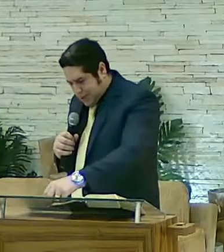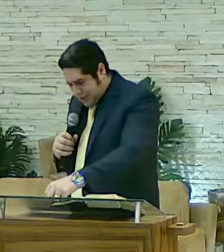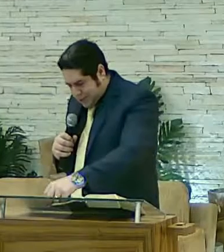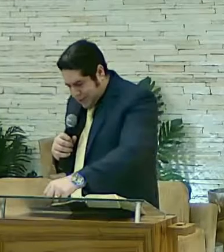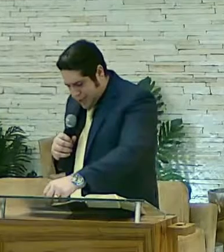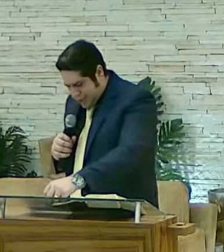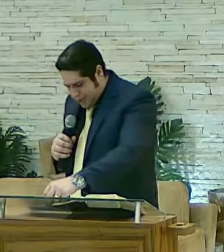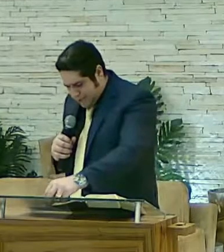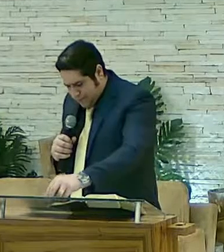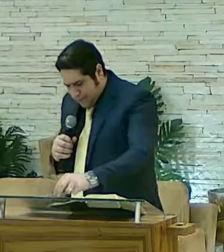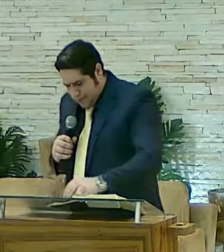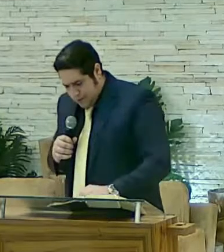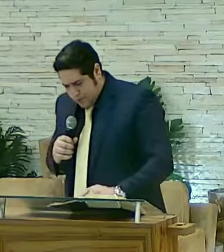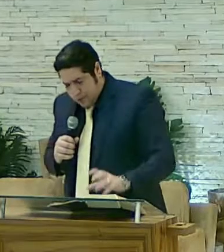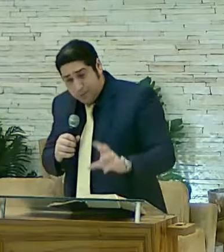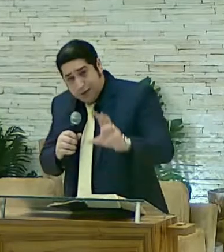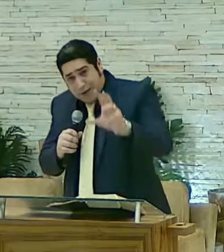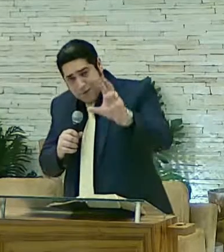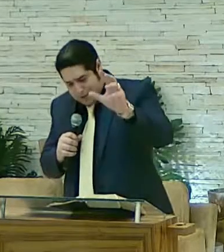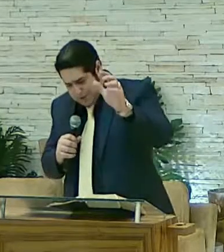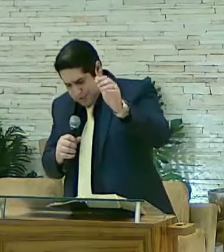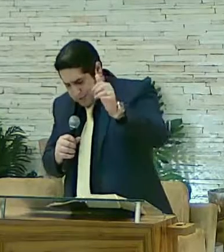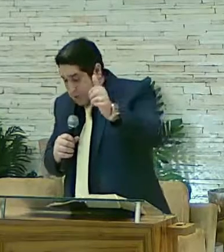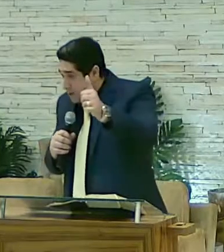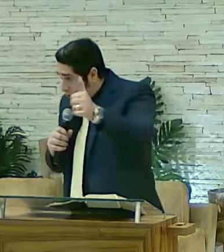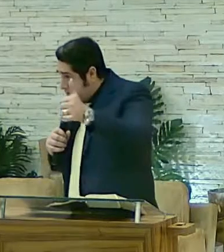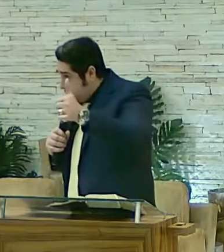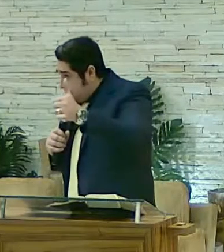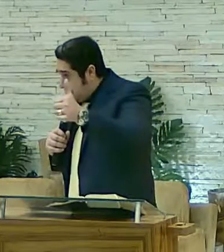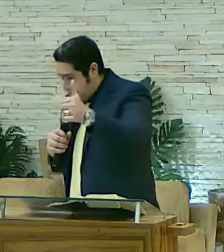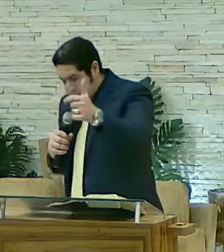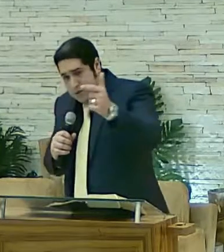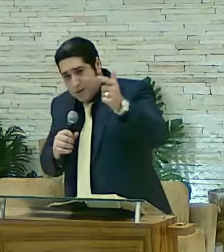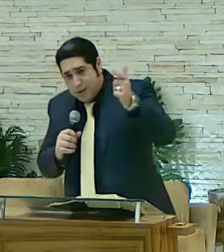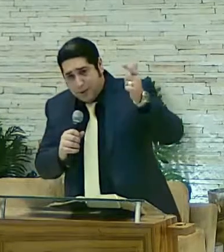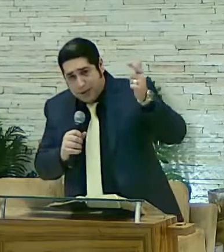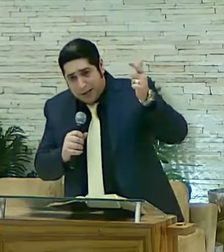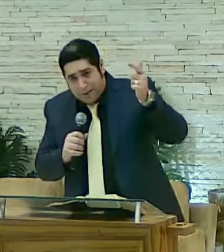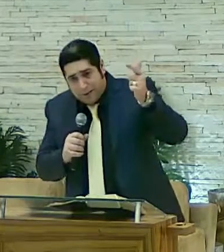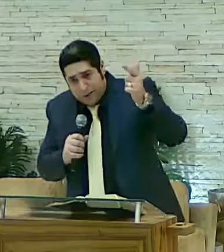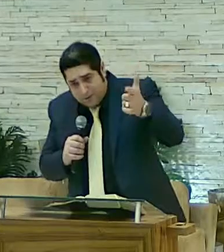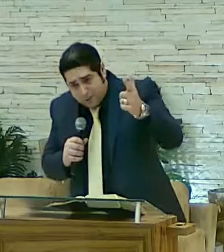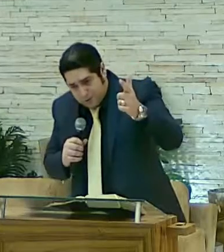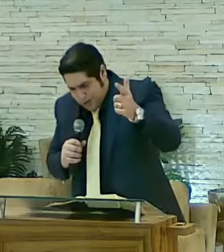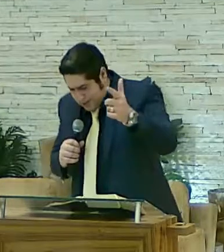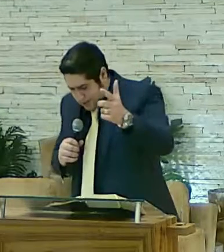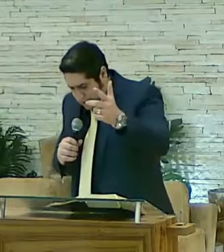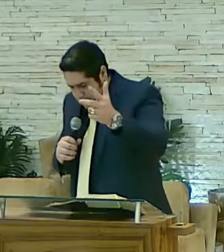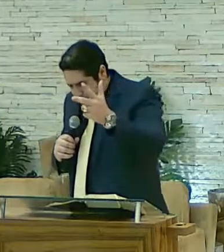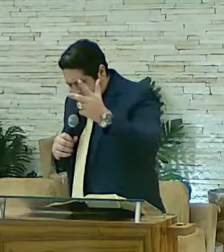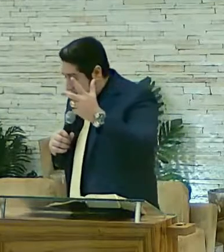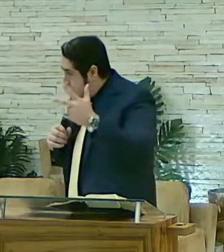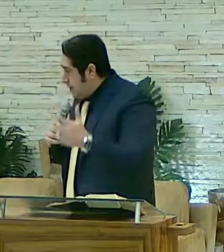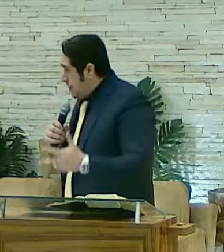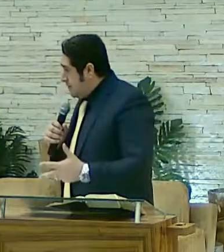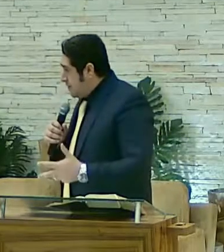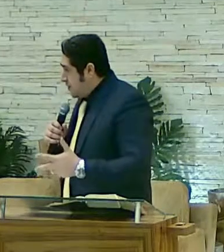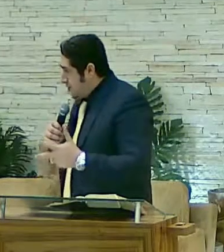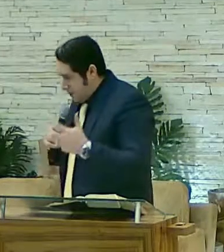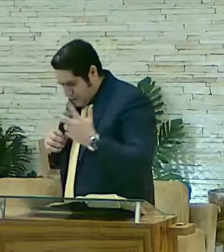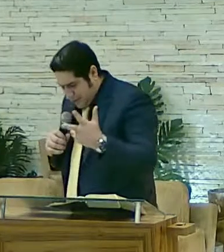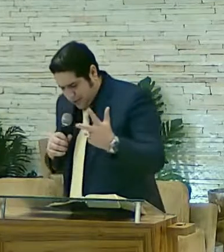apresentar, esta ideia, para a palavra, desenvolver, a palavra, efetuar, e a